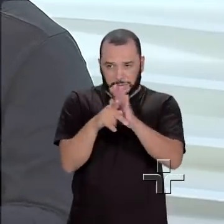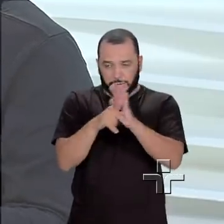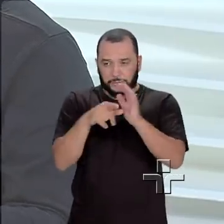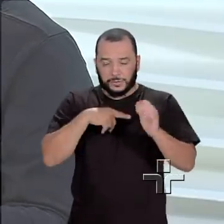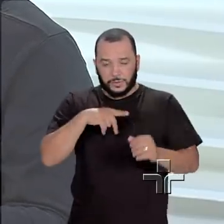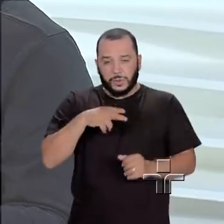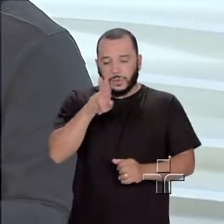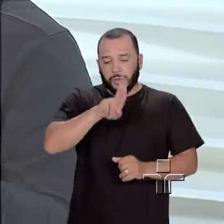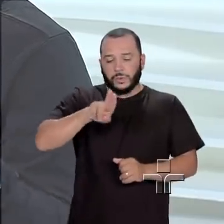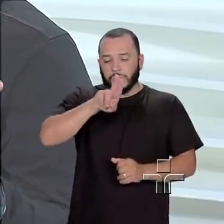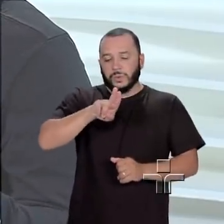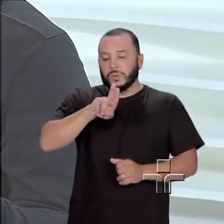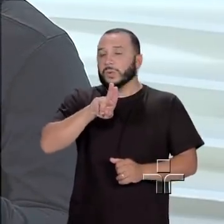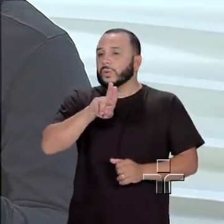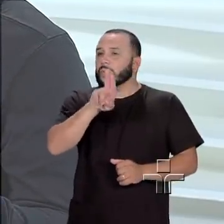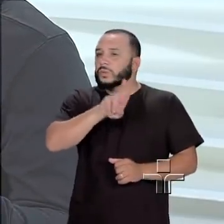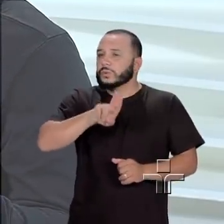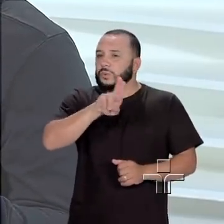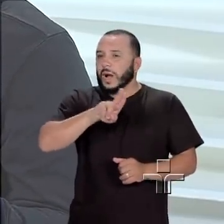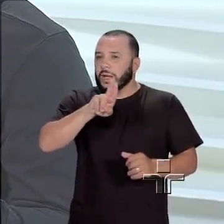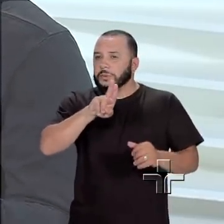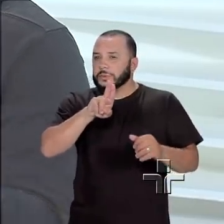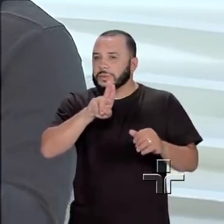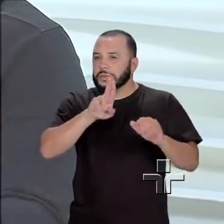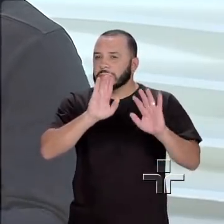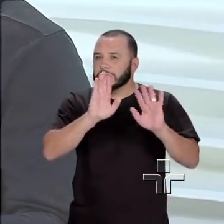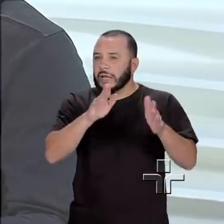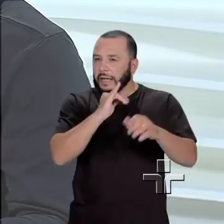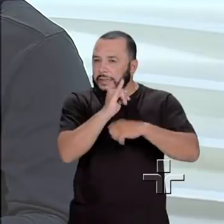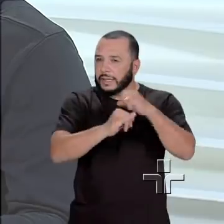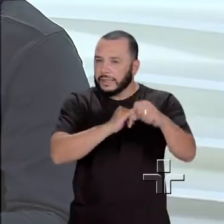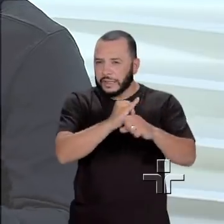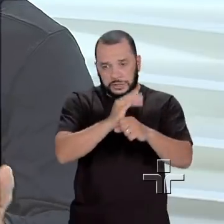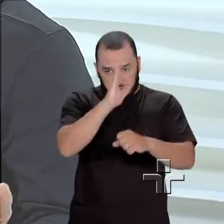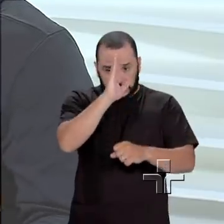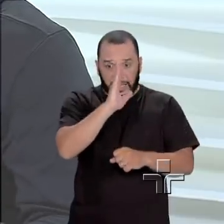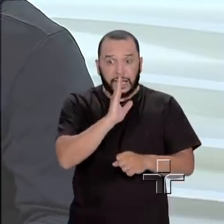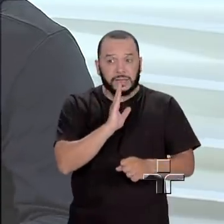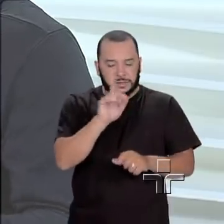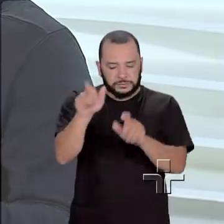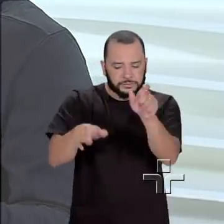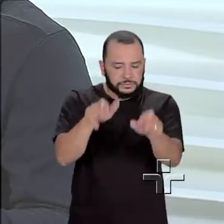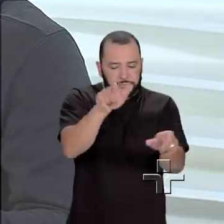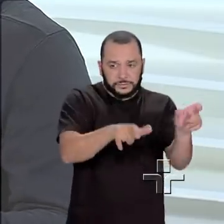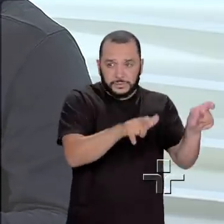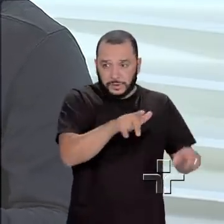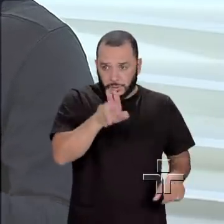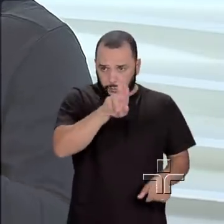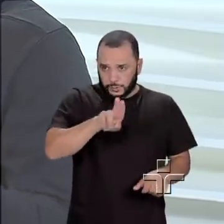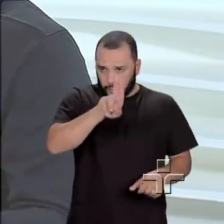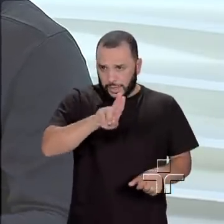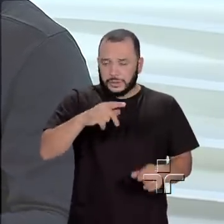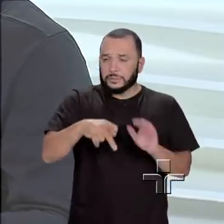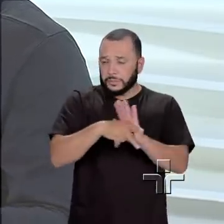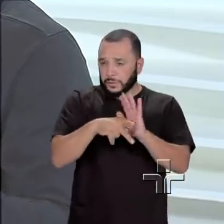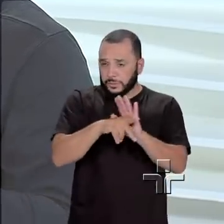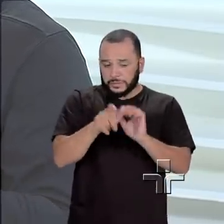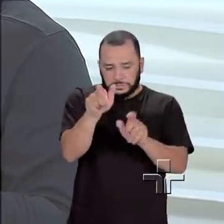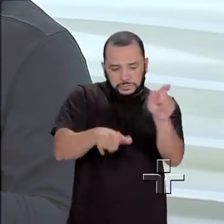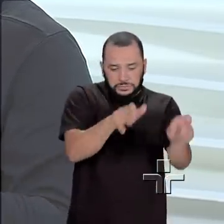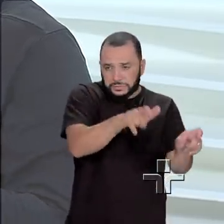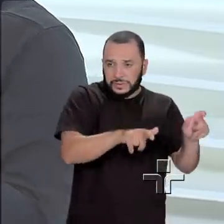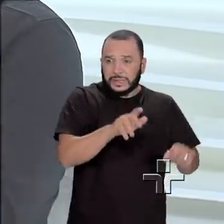usuários conectados na internet, que são gratuitos, todos eles dependem intrinsecamente